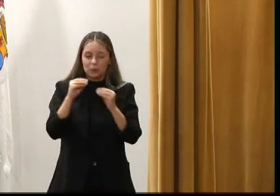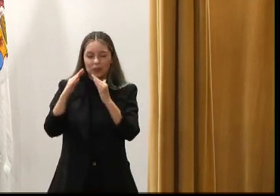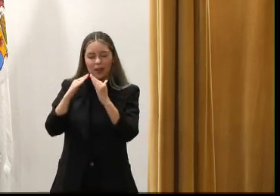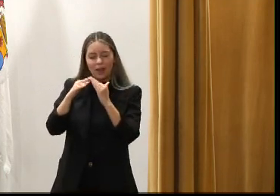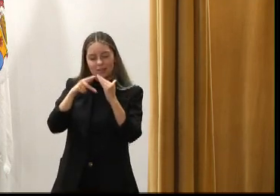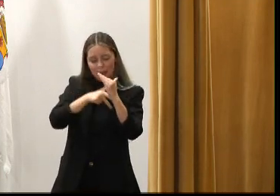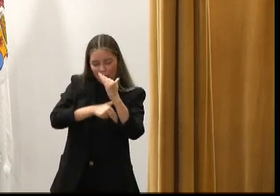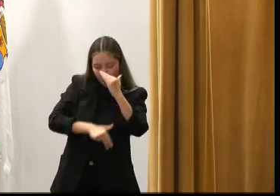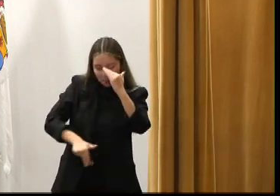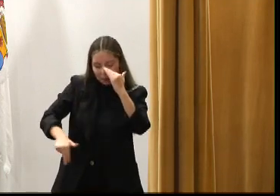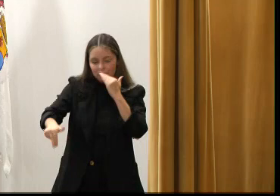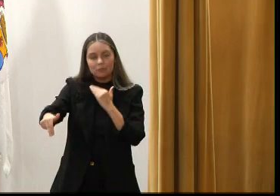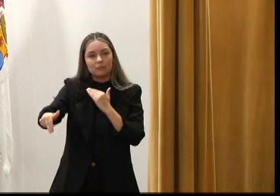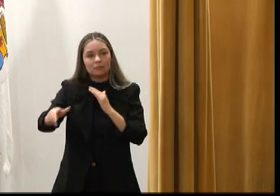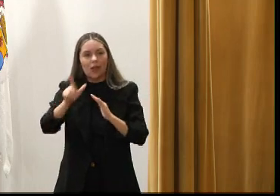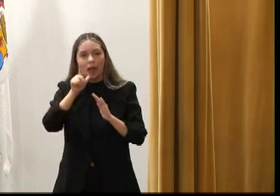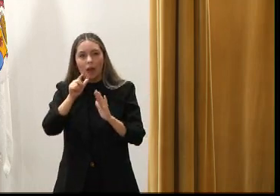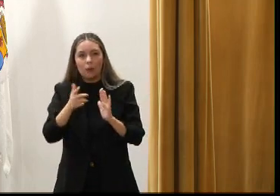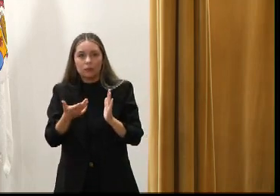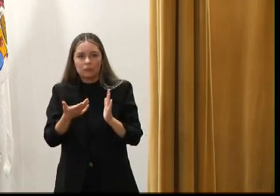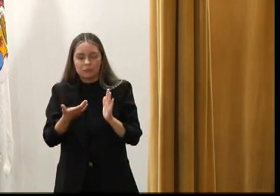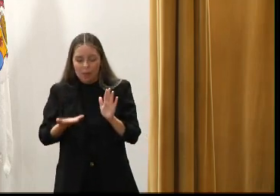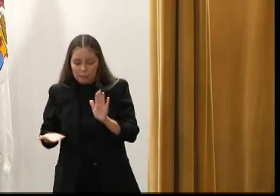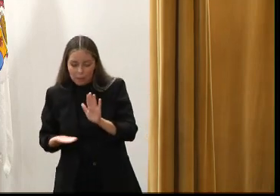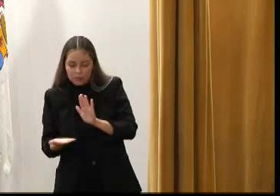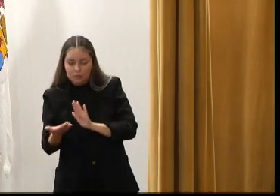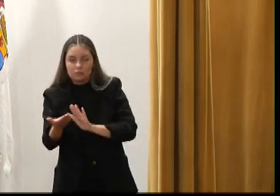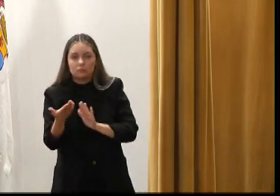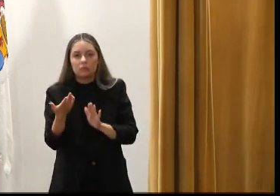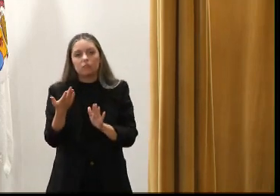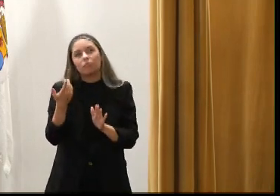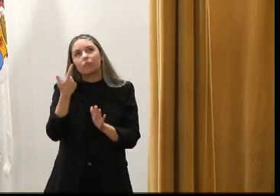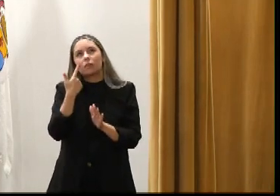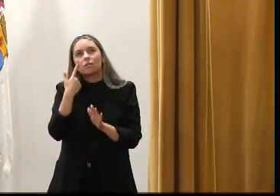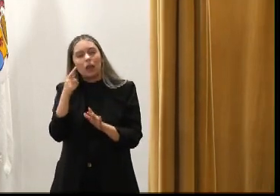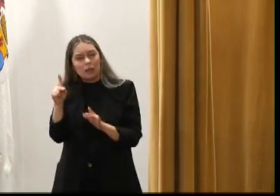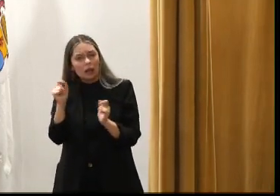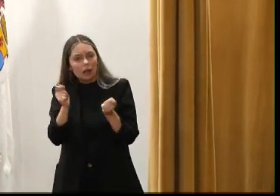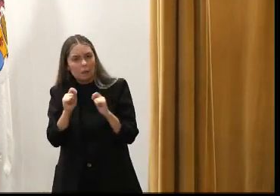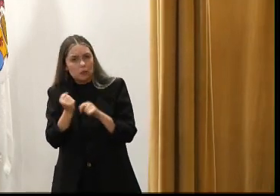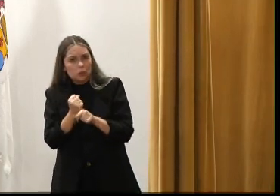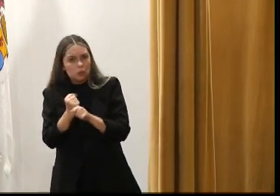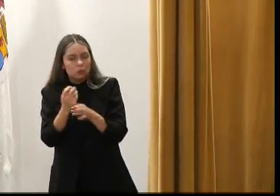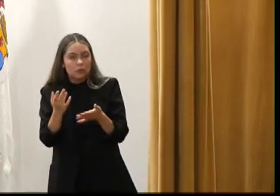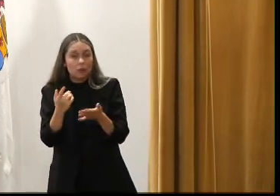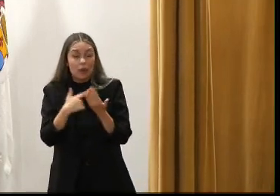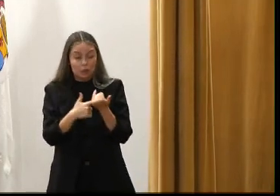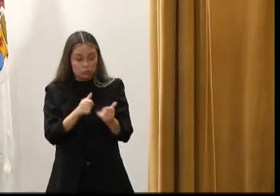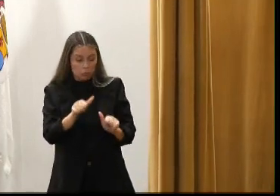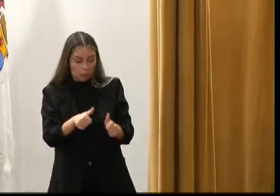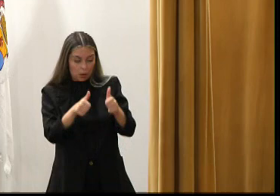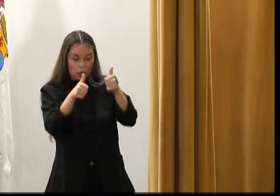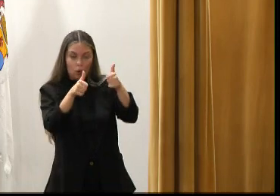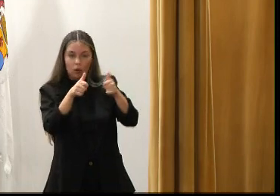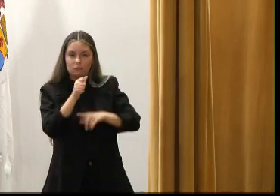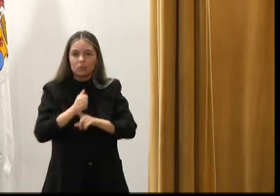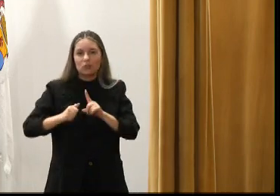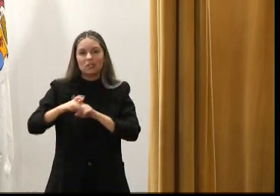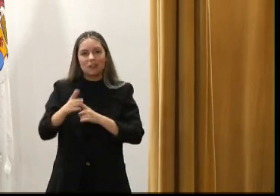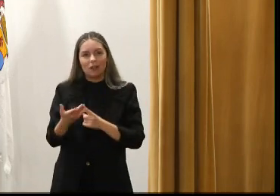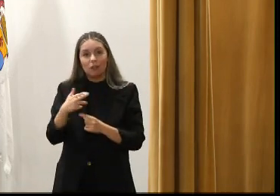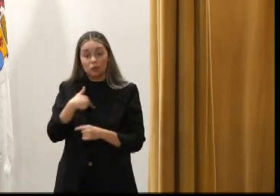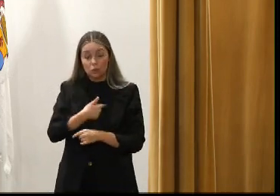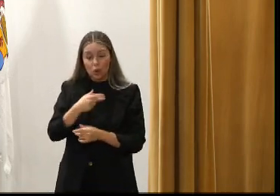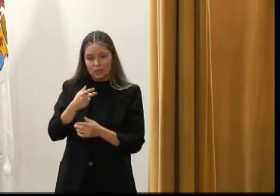baixo. É simples. Eles podem fazer. Né? E essa tecnologia pode ir melhorando, uma tecnologia social que nós,